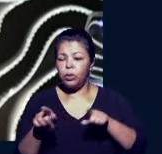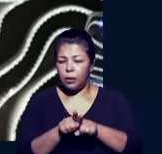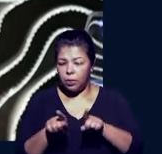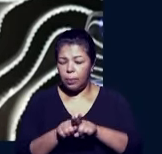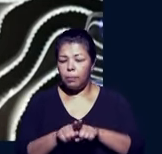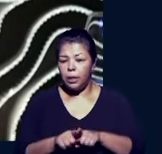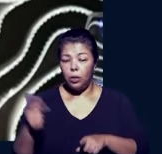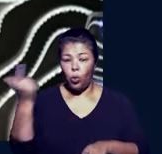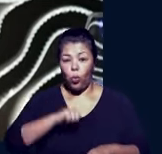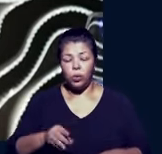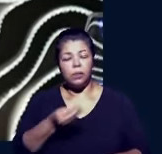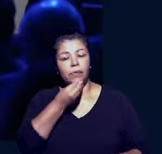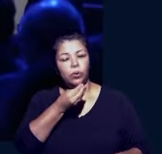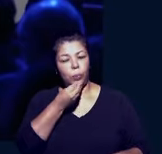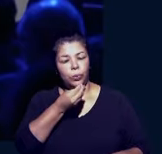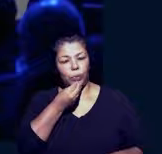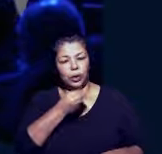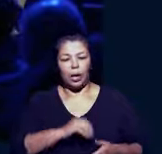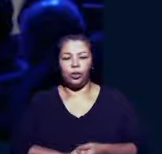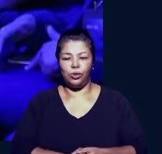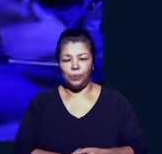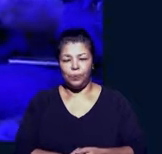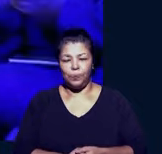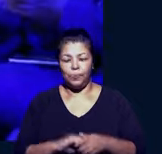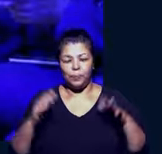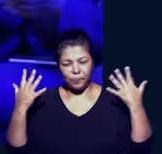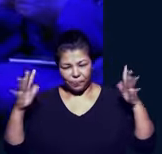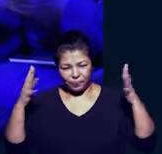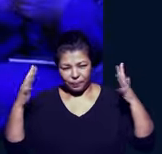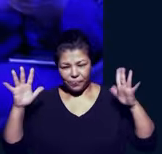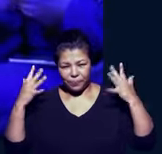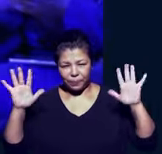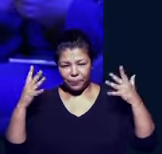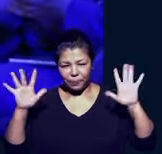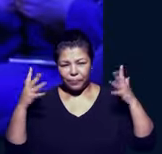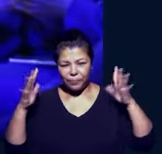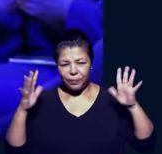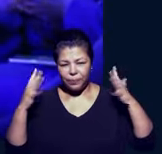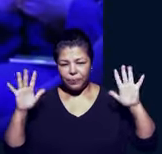gerar oportunidade de gerar renda obrigado